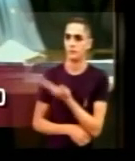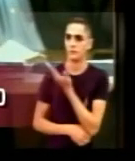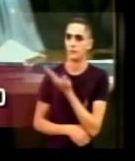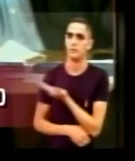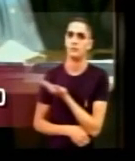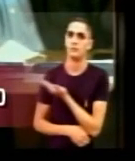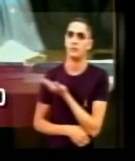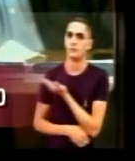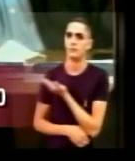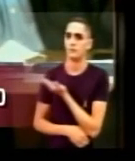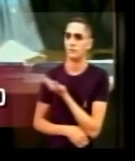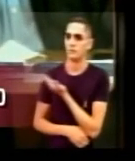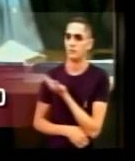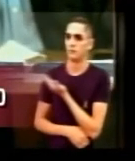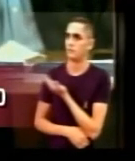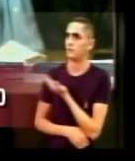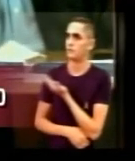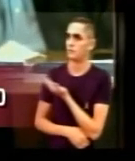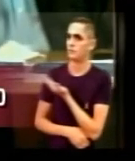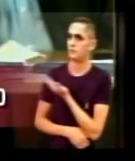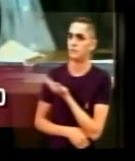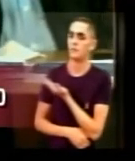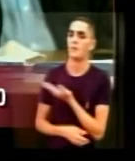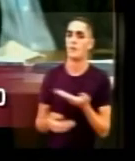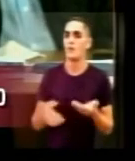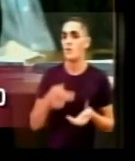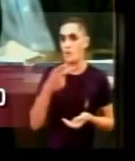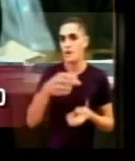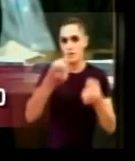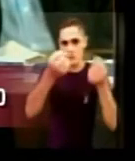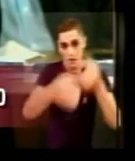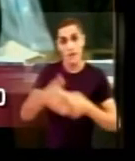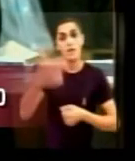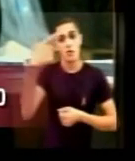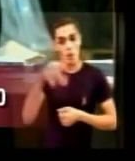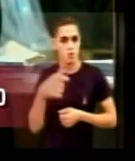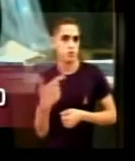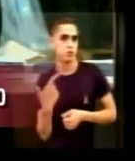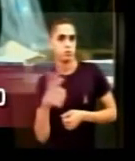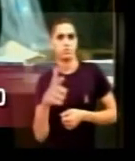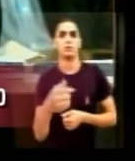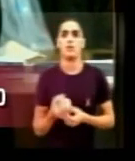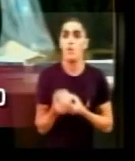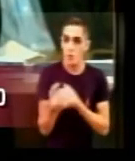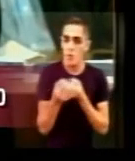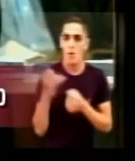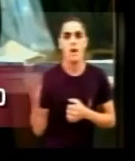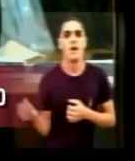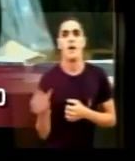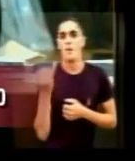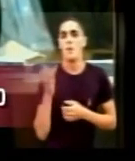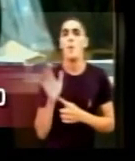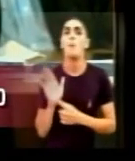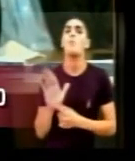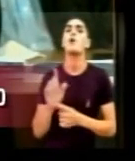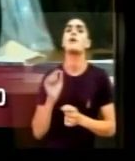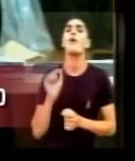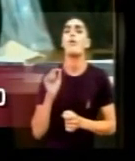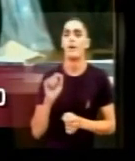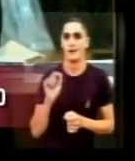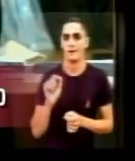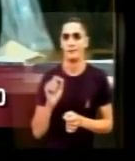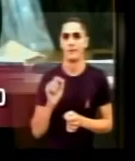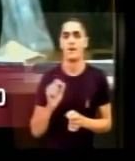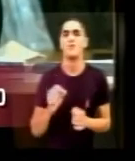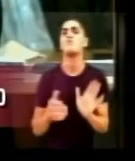Aqui, pessoal, mas eu queria repetir outra coisa que é importante, que mostra o papel da